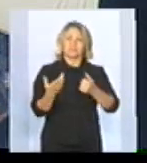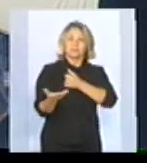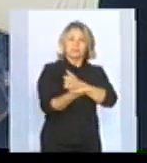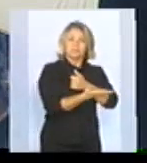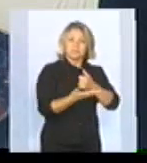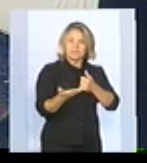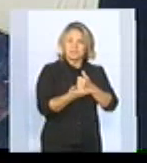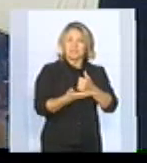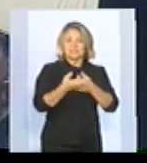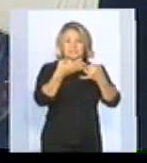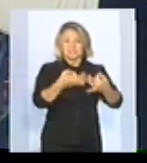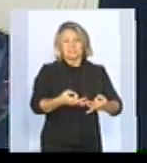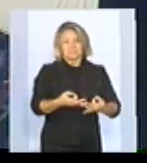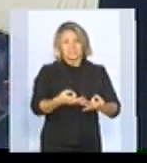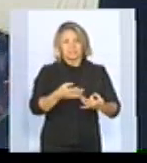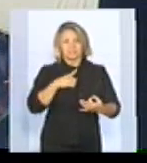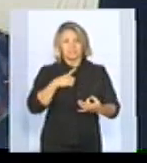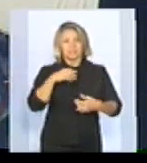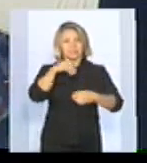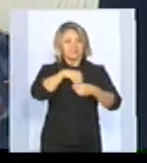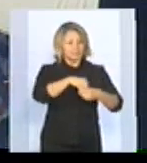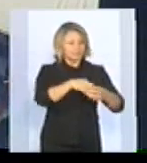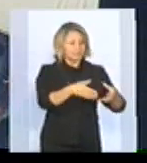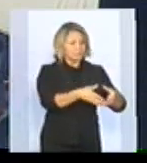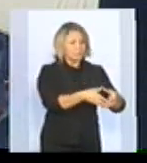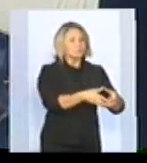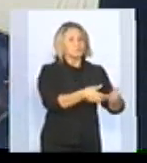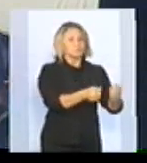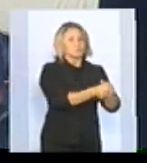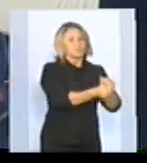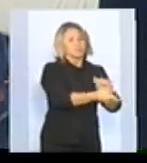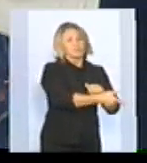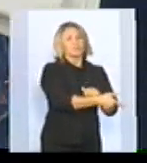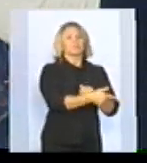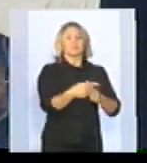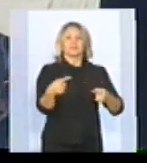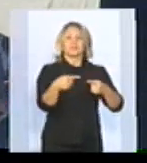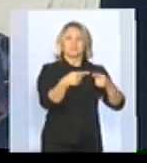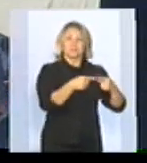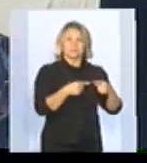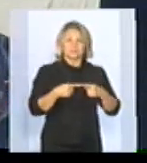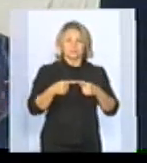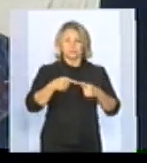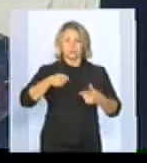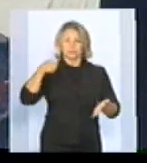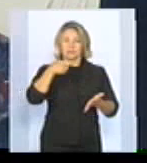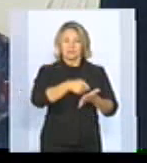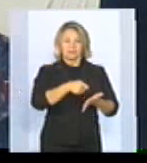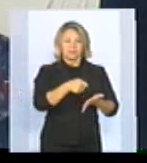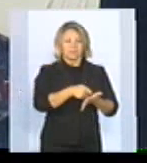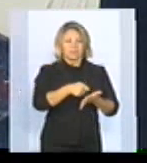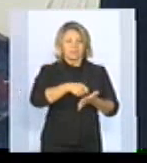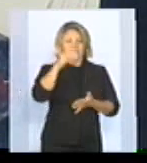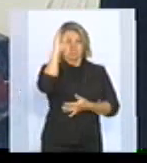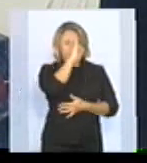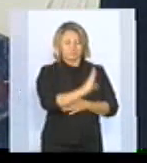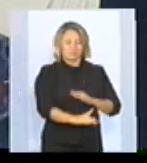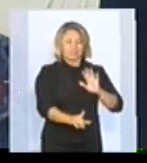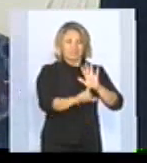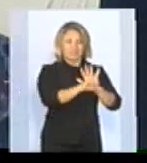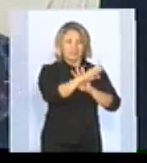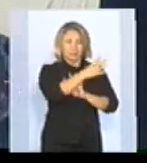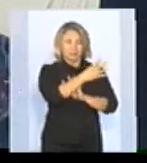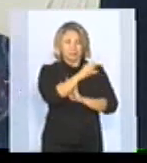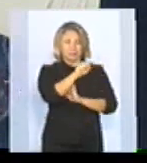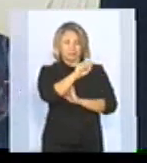diálogo, inserida na e compatível com a ordem constitucional. A Lei 12485, de 2011,